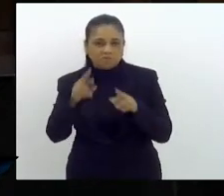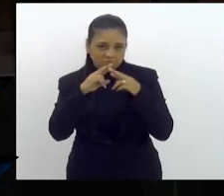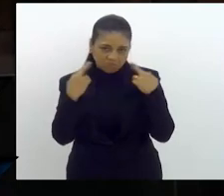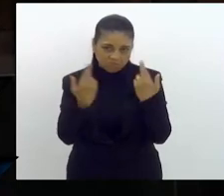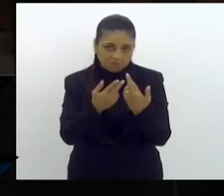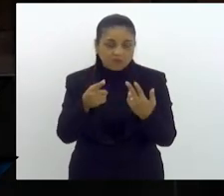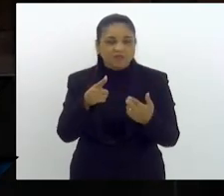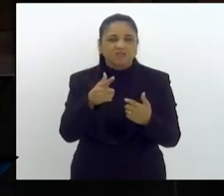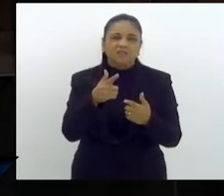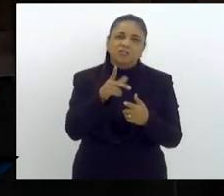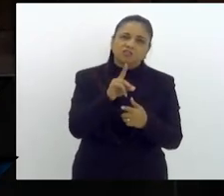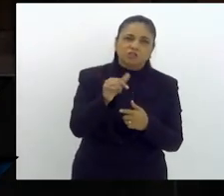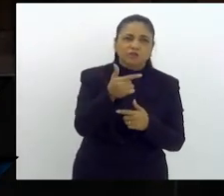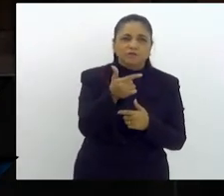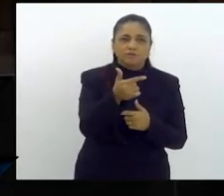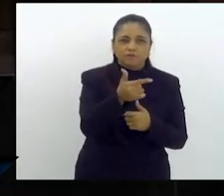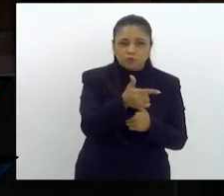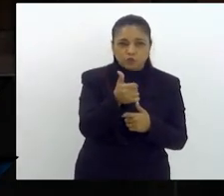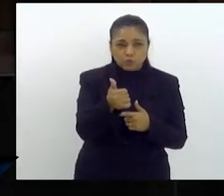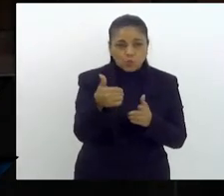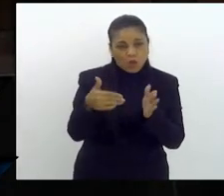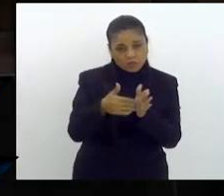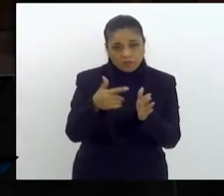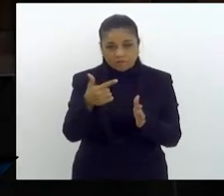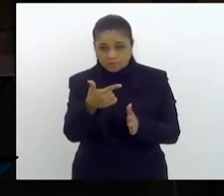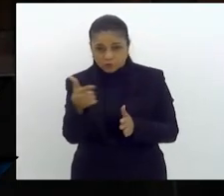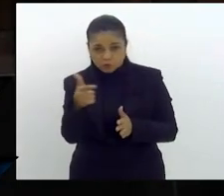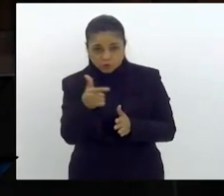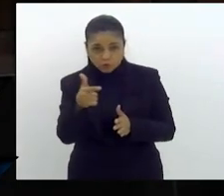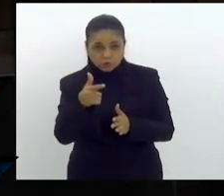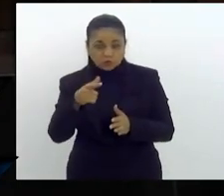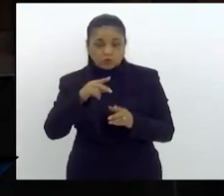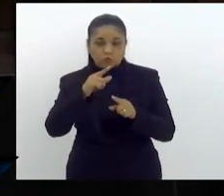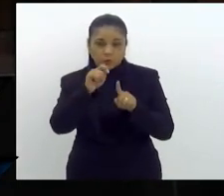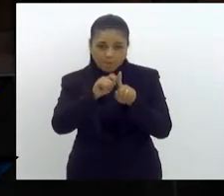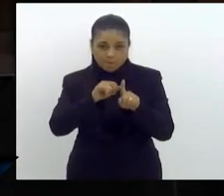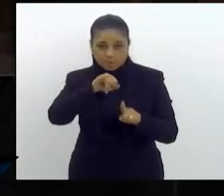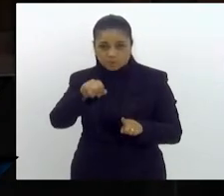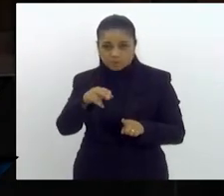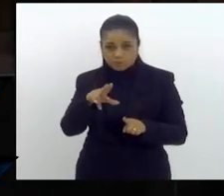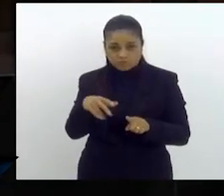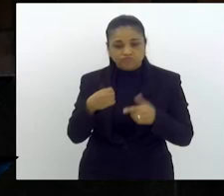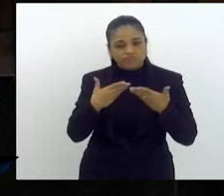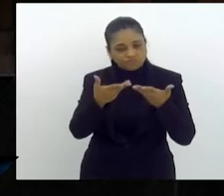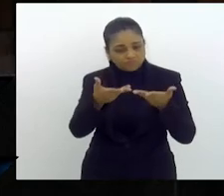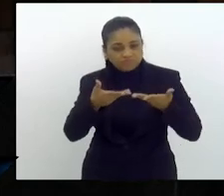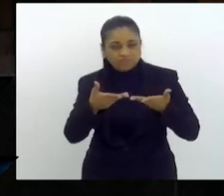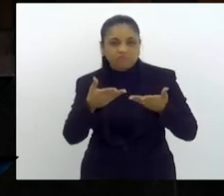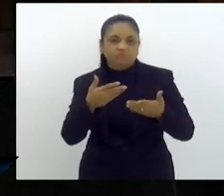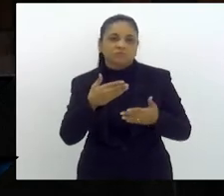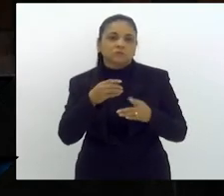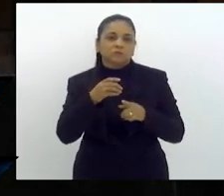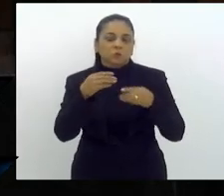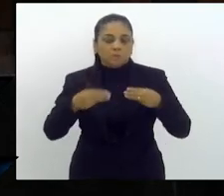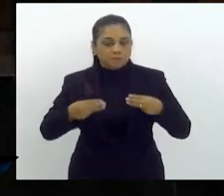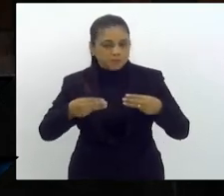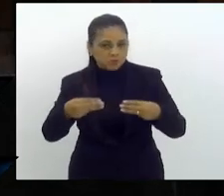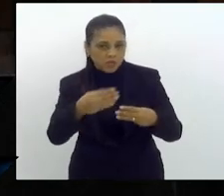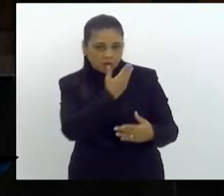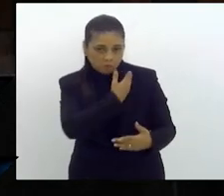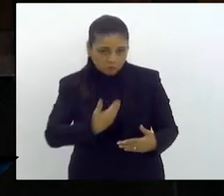vai ter aqui nessa casa Legislativa esse debate amplo convidando o ministério público estadual é